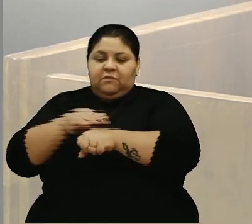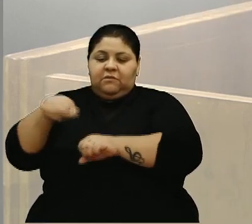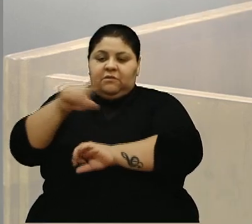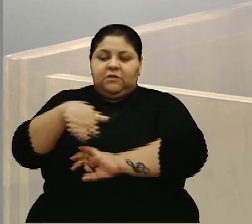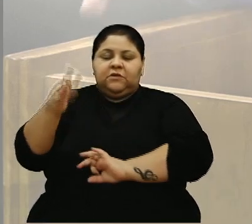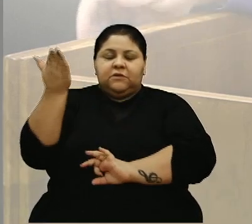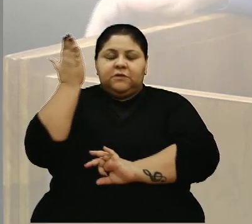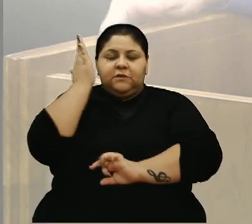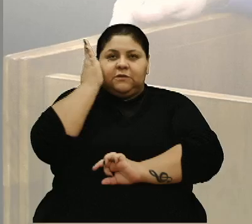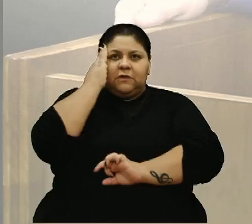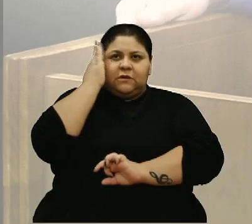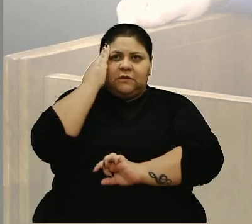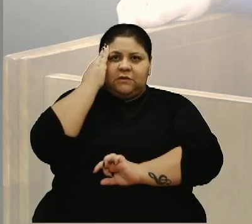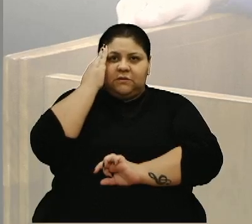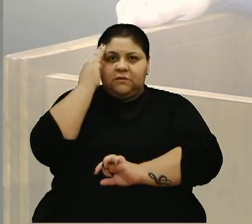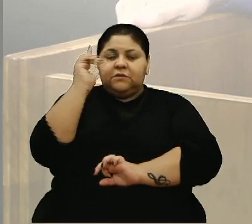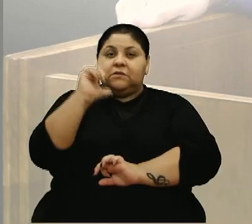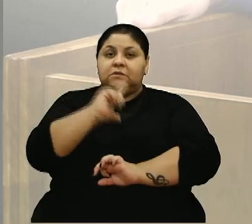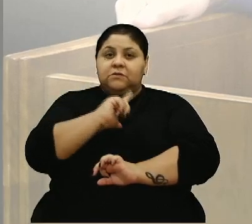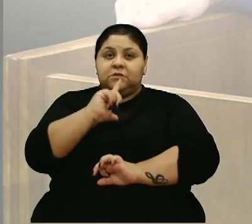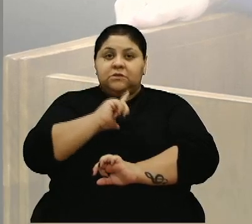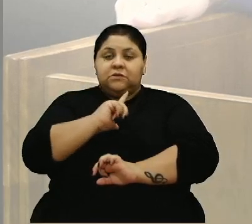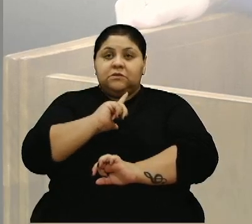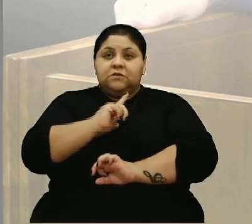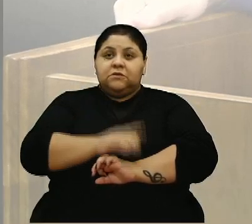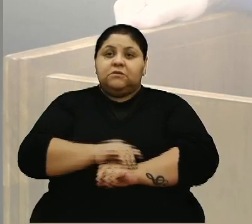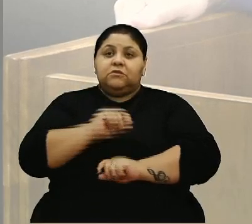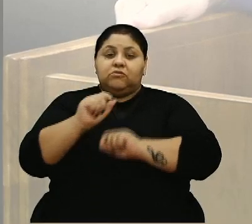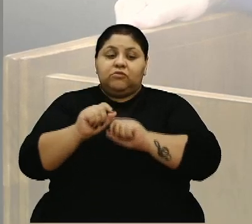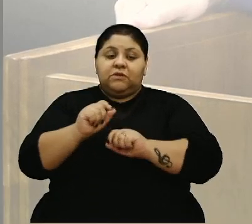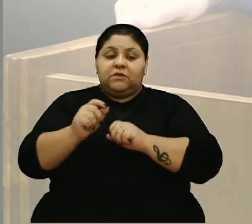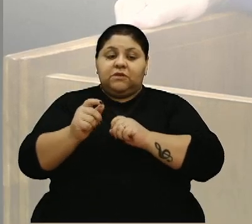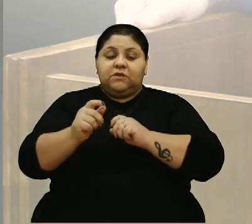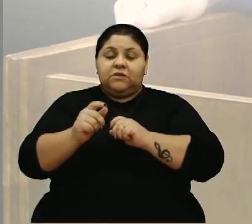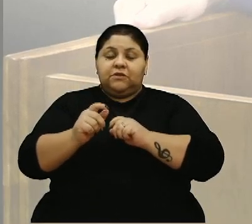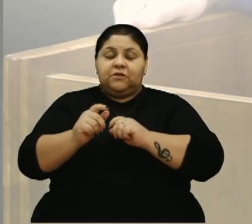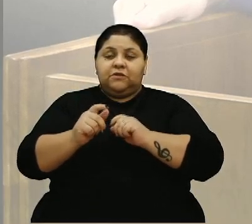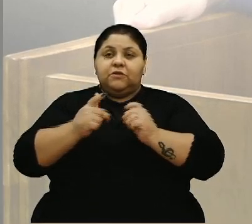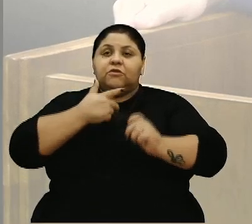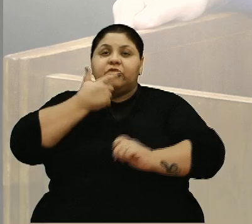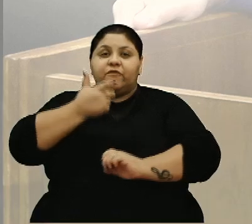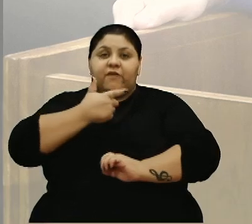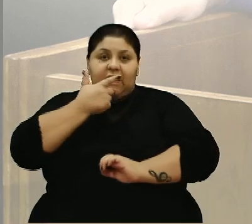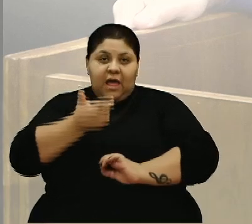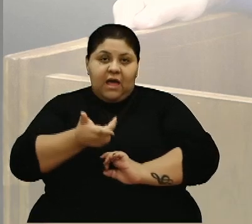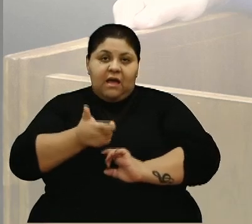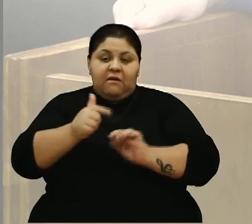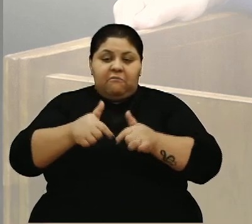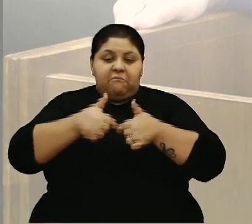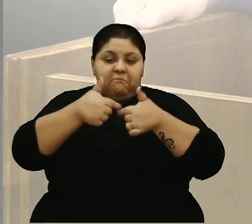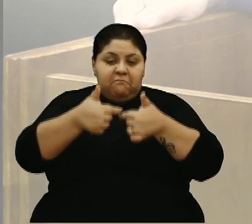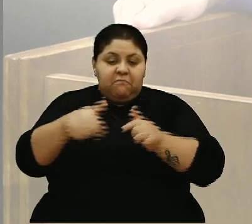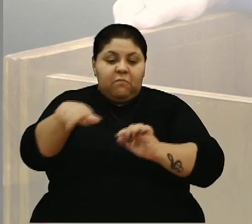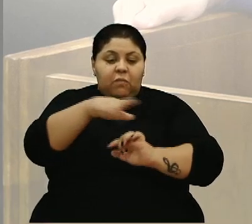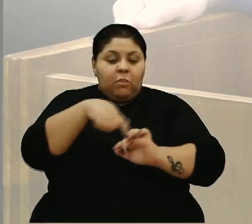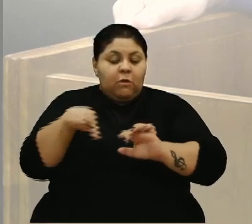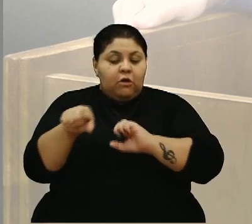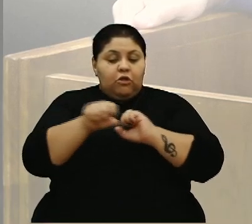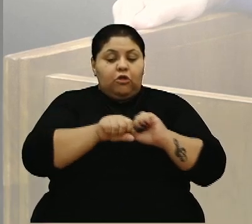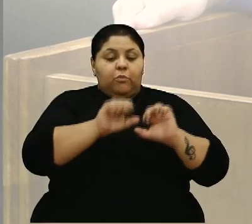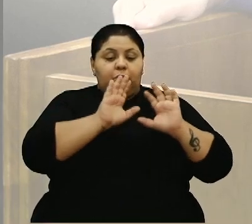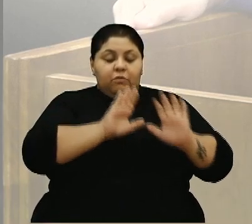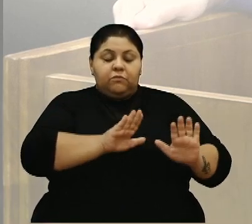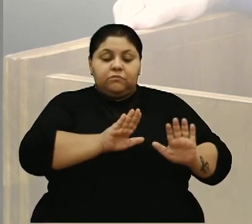que tínhamos muito ainda o que discutir, muito ainda o que fazer para que nós pudéssemos